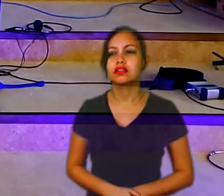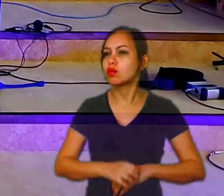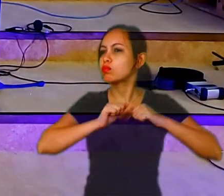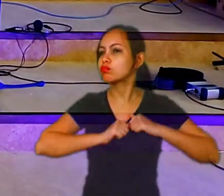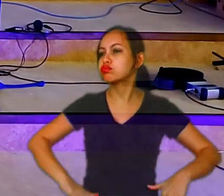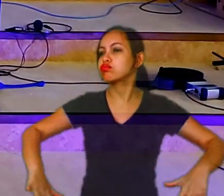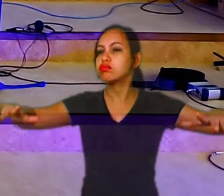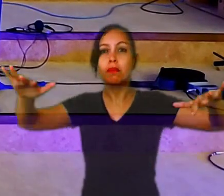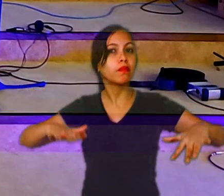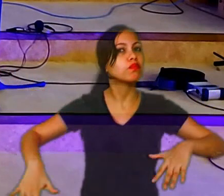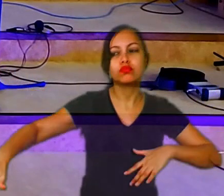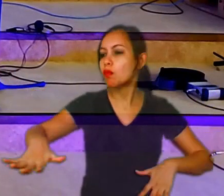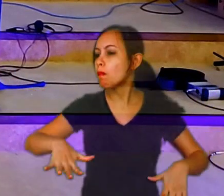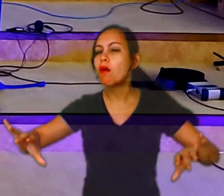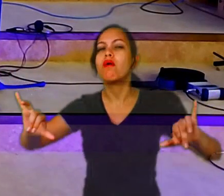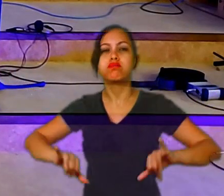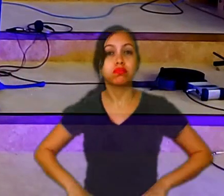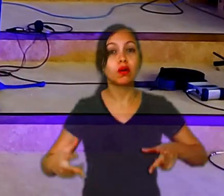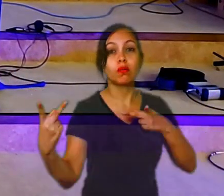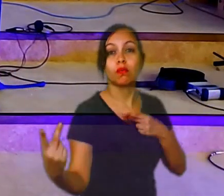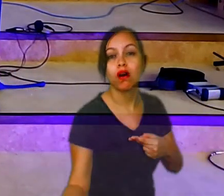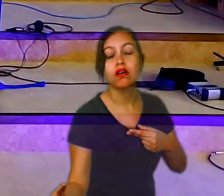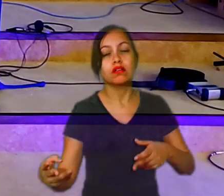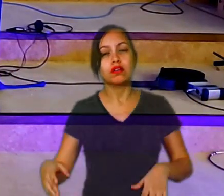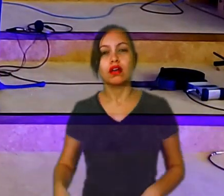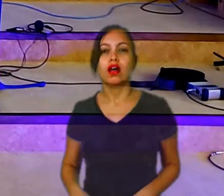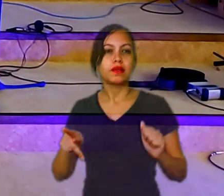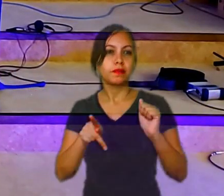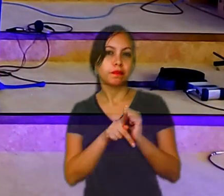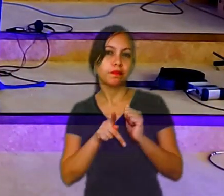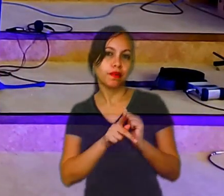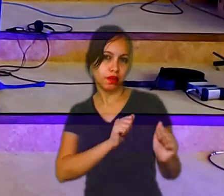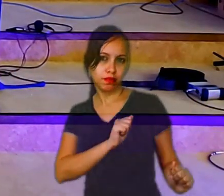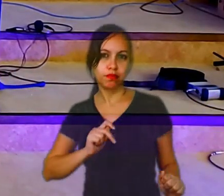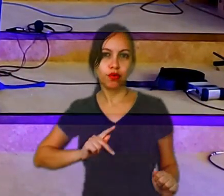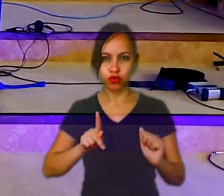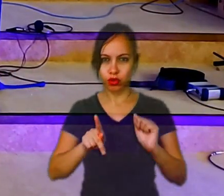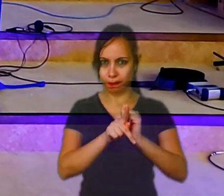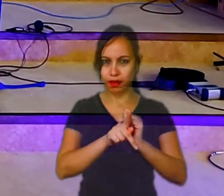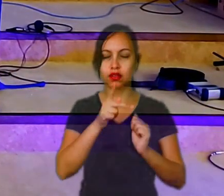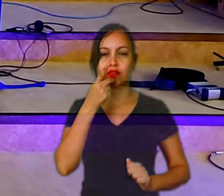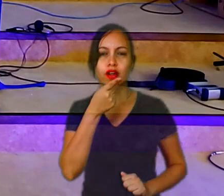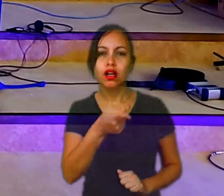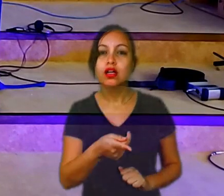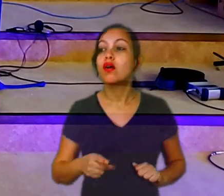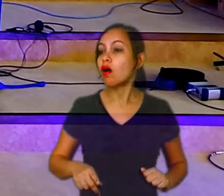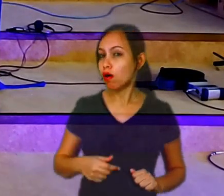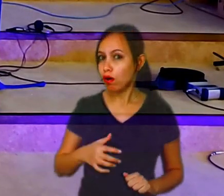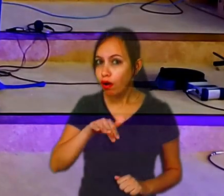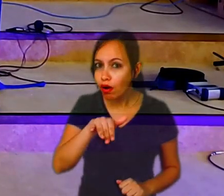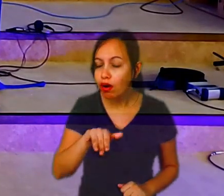mundo. Então, queridos, o apóstolo Pedro está dizendo: olha, muitos